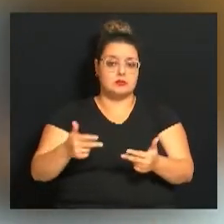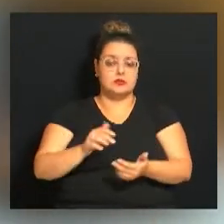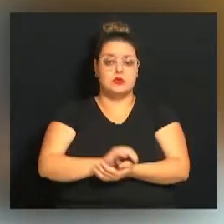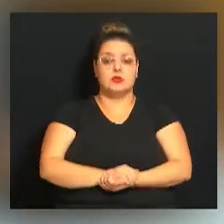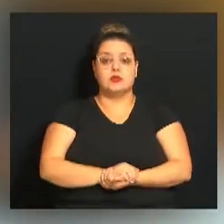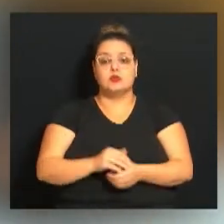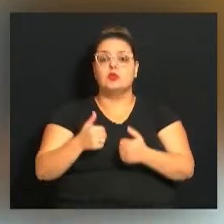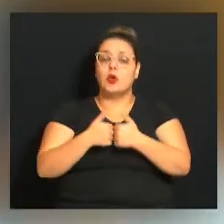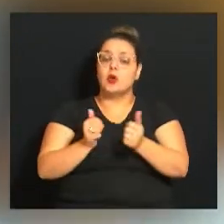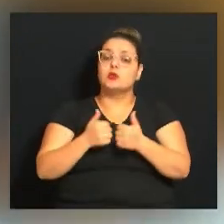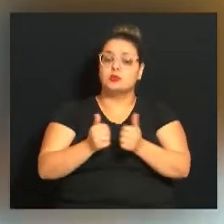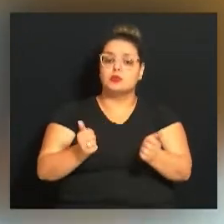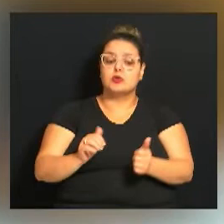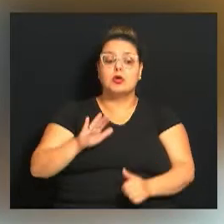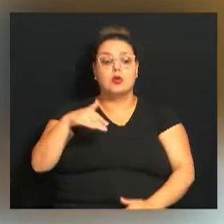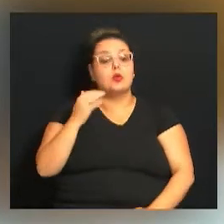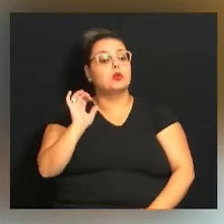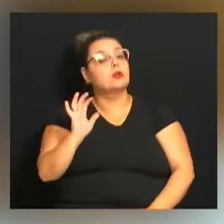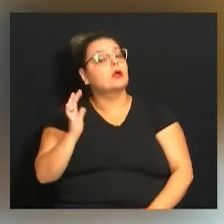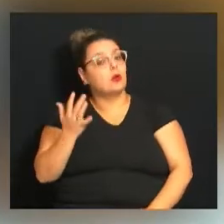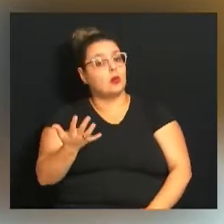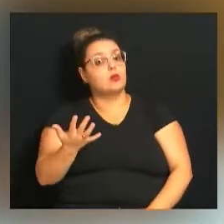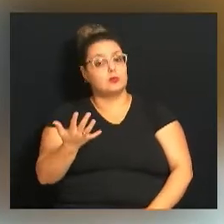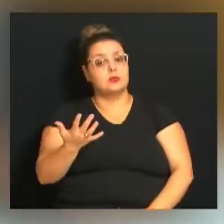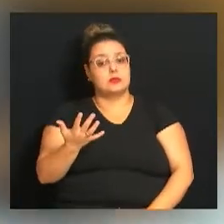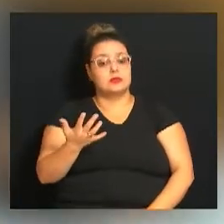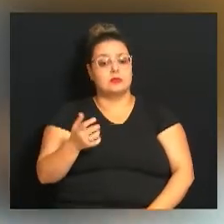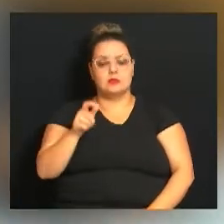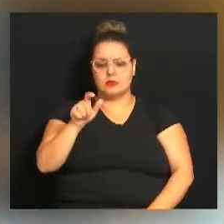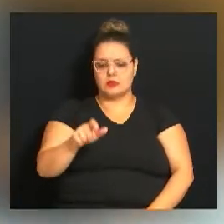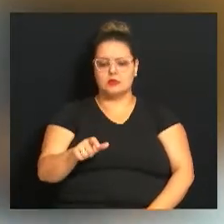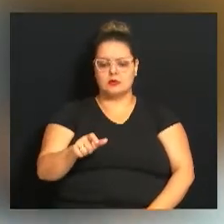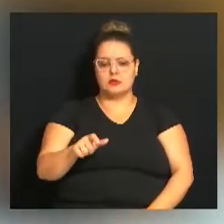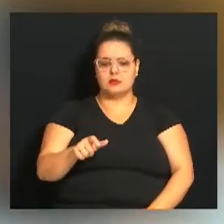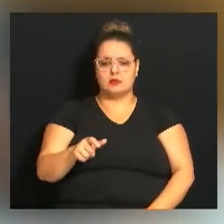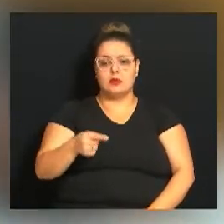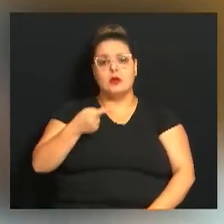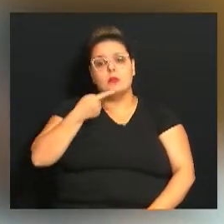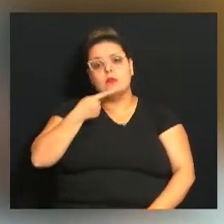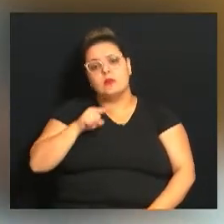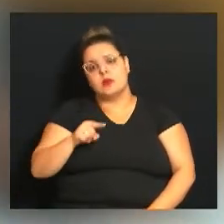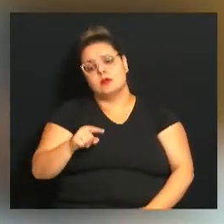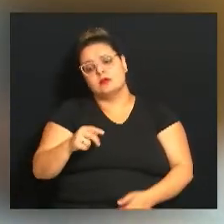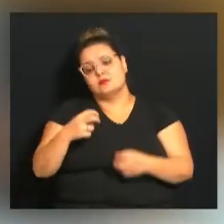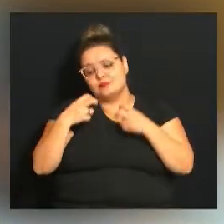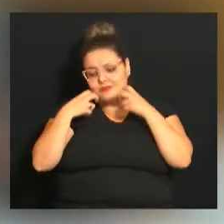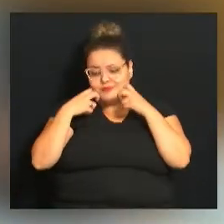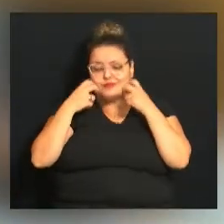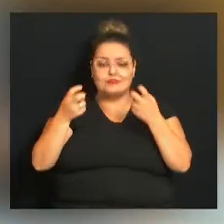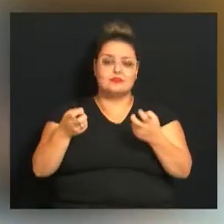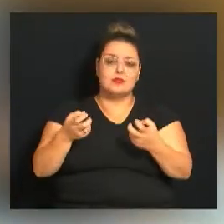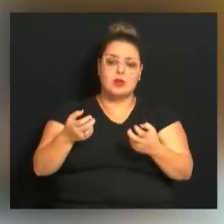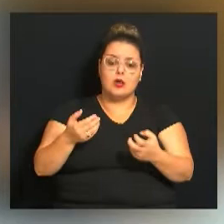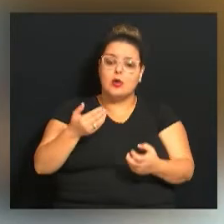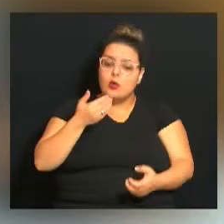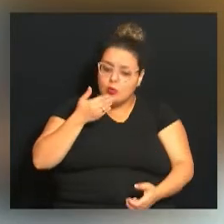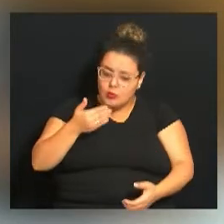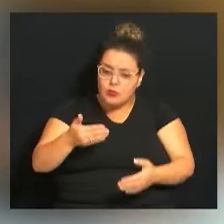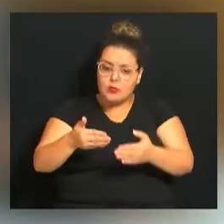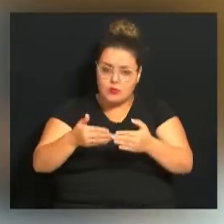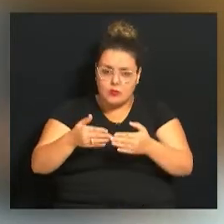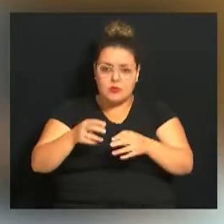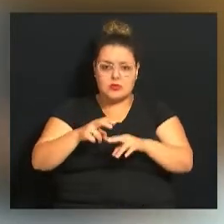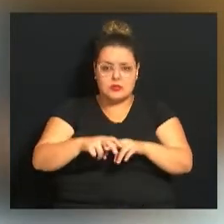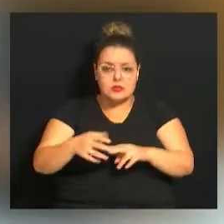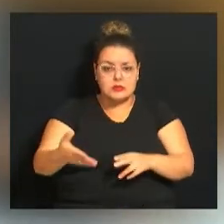isso ocorreu, a pessoa falou assim, poxa, Eduardo, eu passei um constrangimento, pedi para a pessoa, deixa o meu filho sentar, que ele